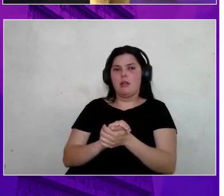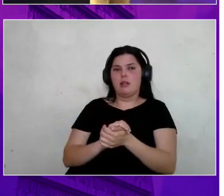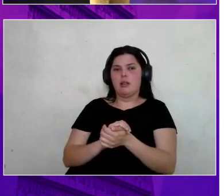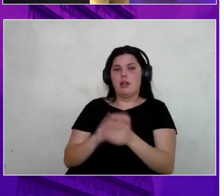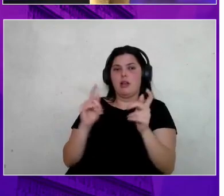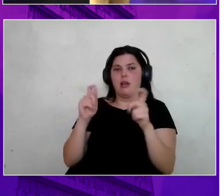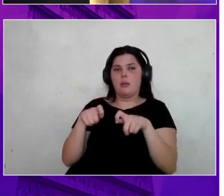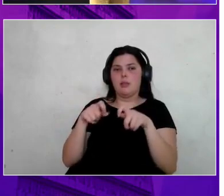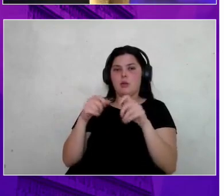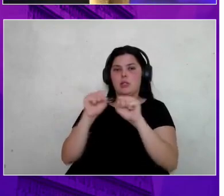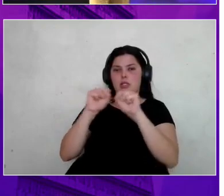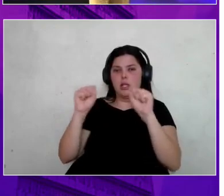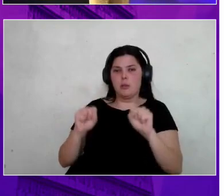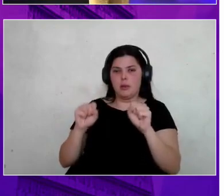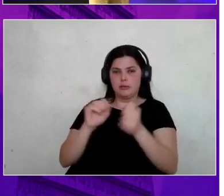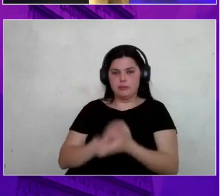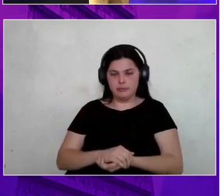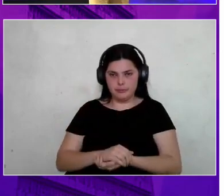sistema.